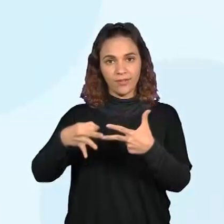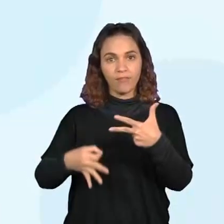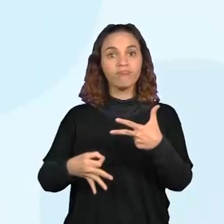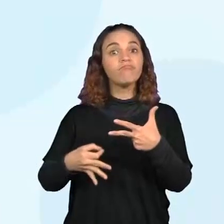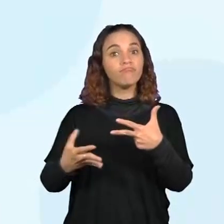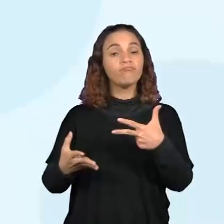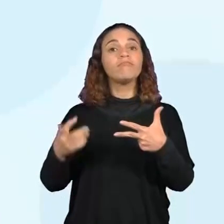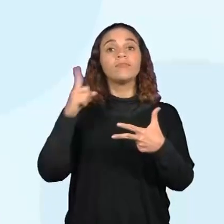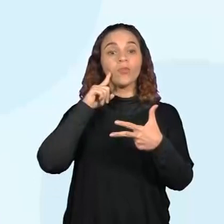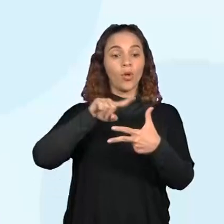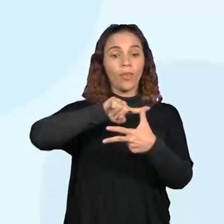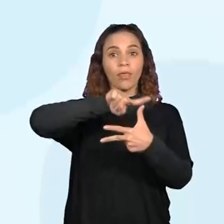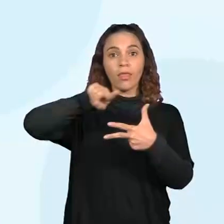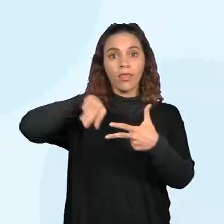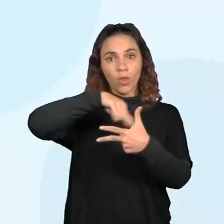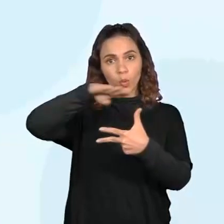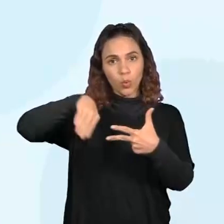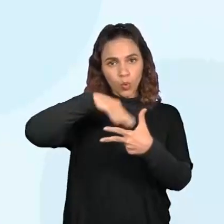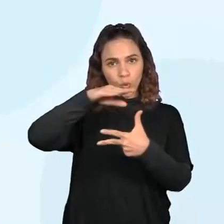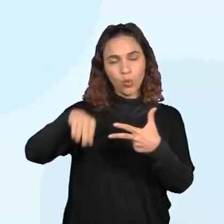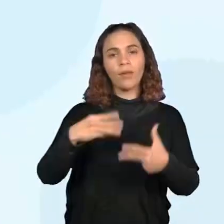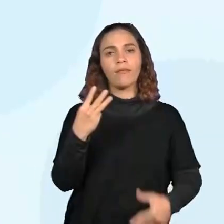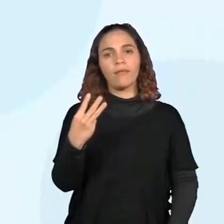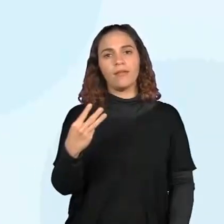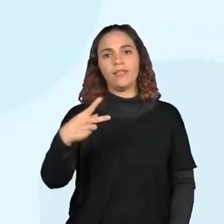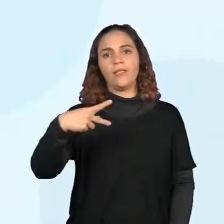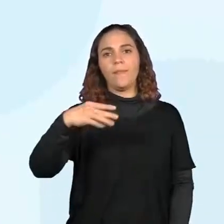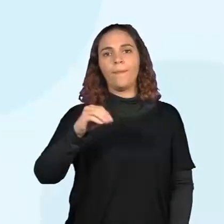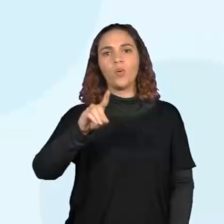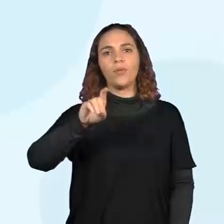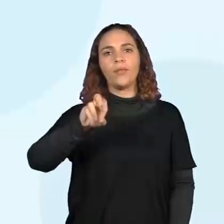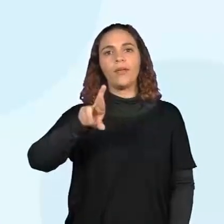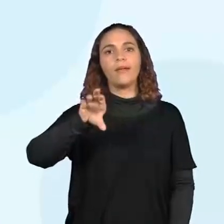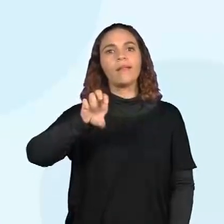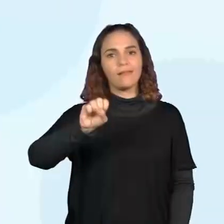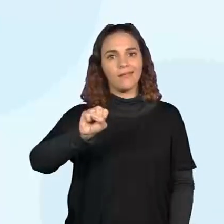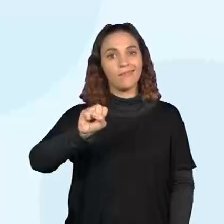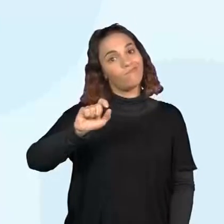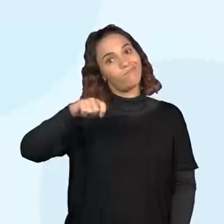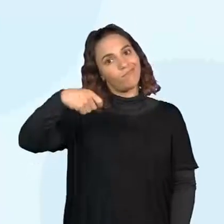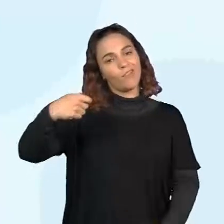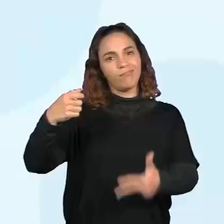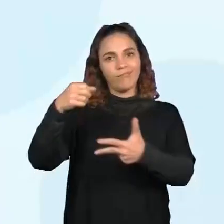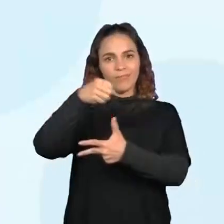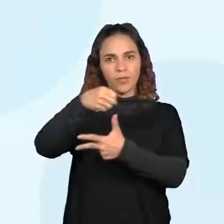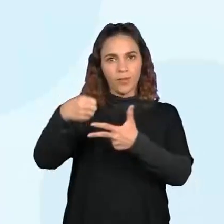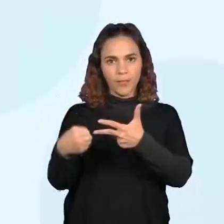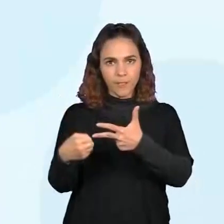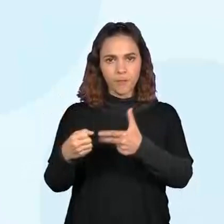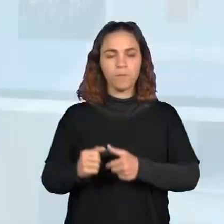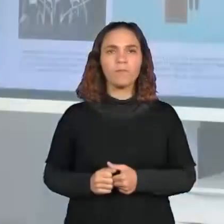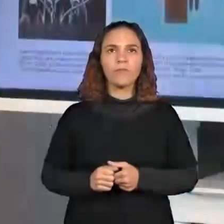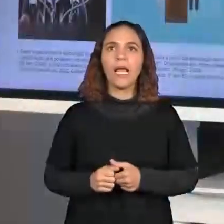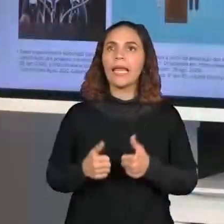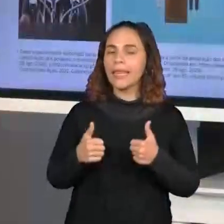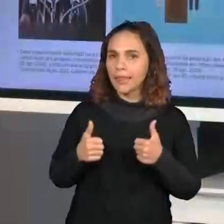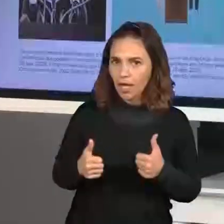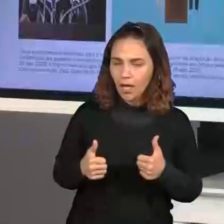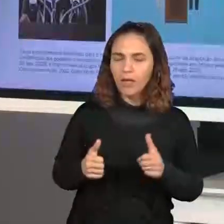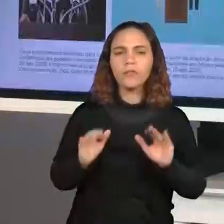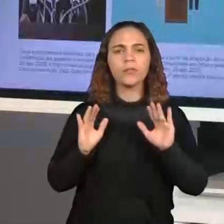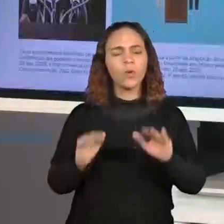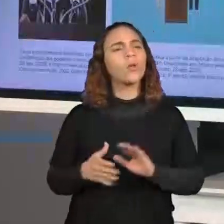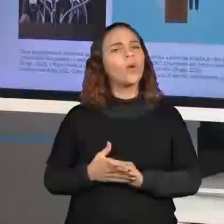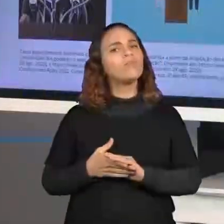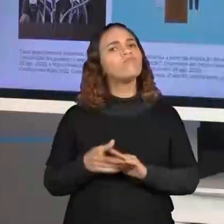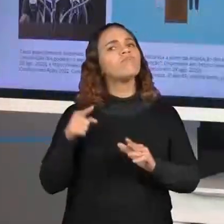executivo, legislativo e judiciário. Ok, professor, já entendi aí. Então tem 3